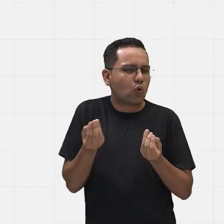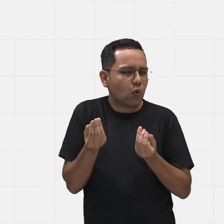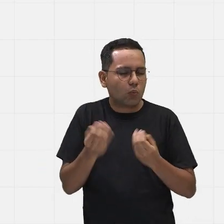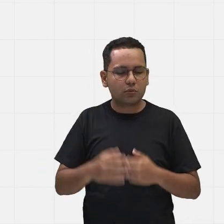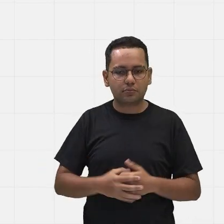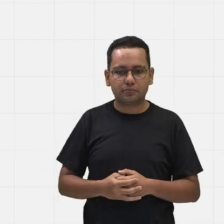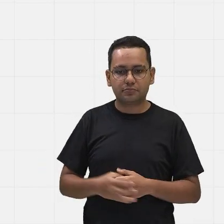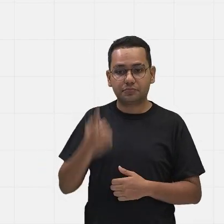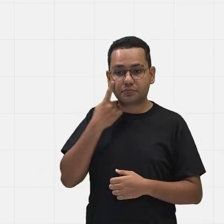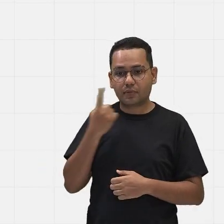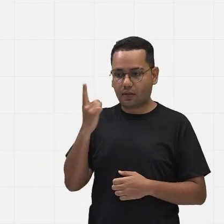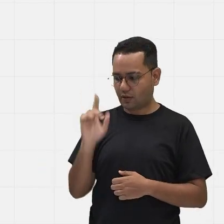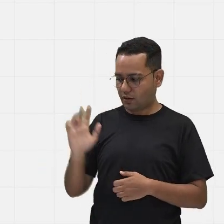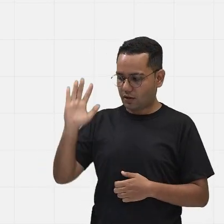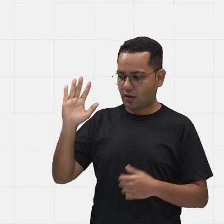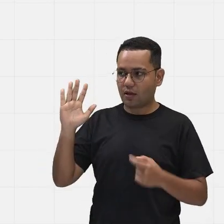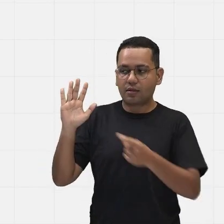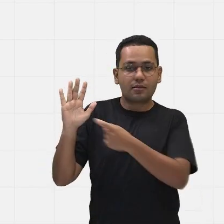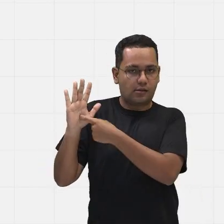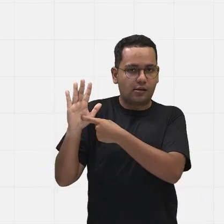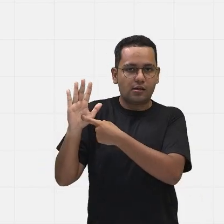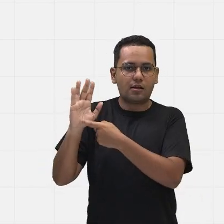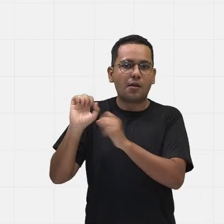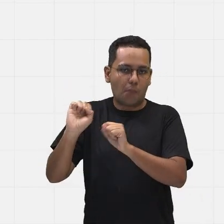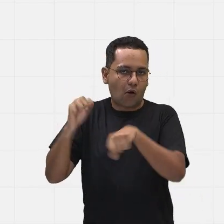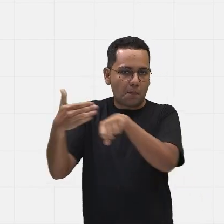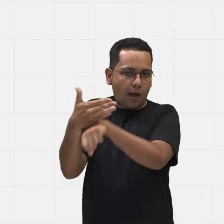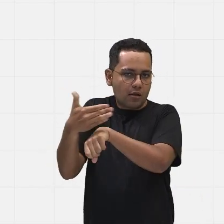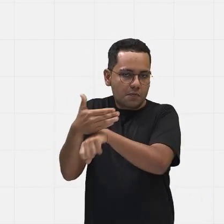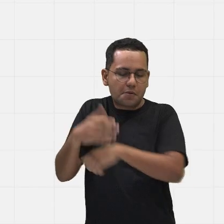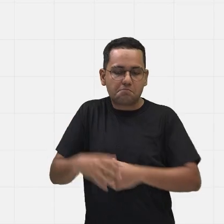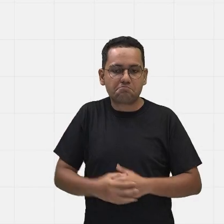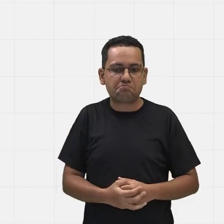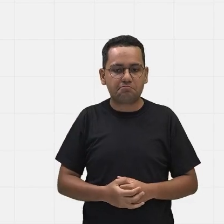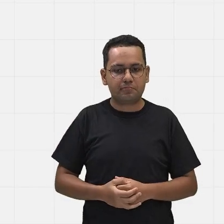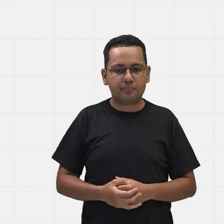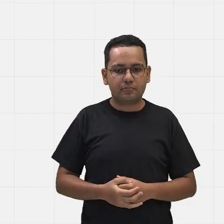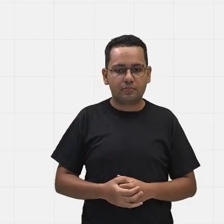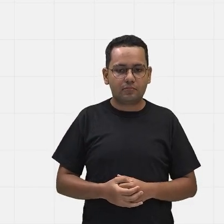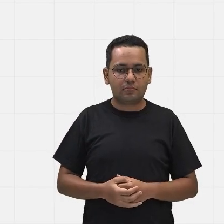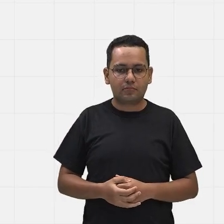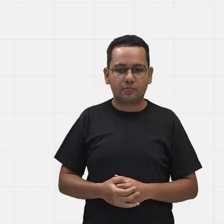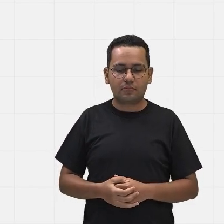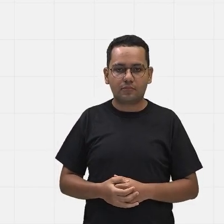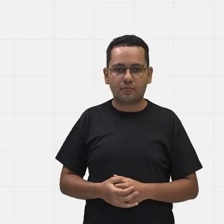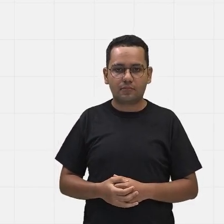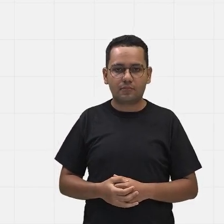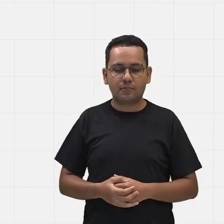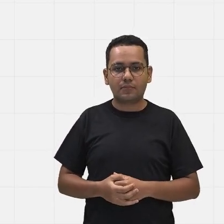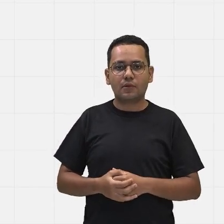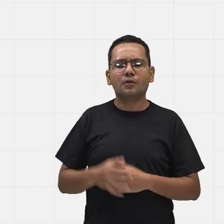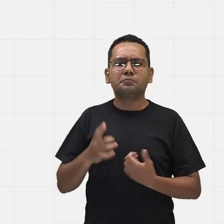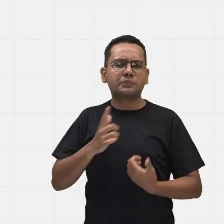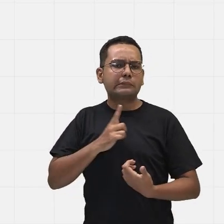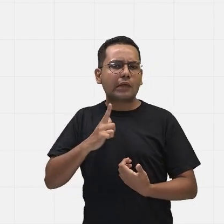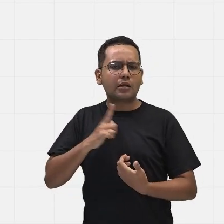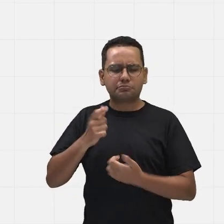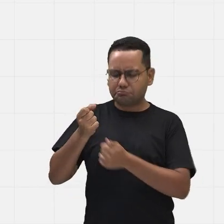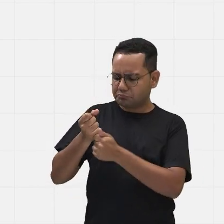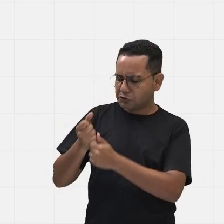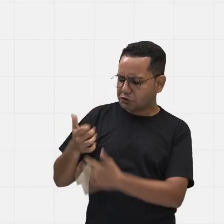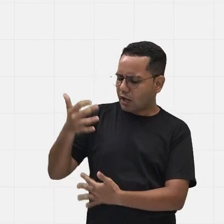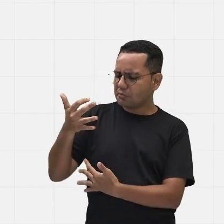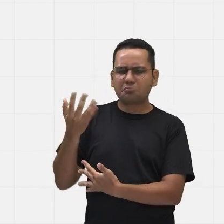para cima para pedir a vez, tá bom? Aí depois, eu preciso abrir o chat aqui no meu IPTV, como